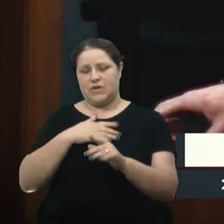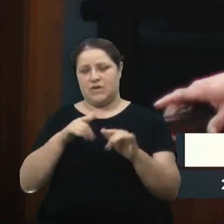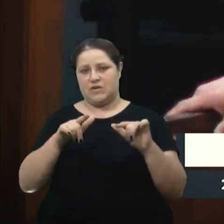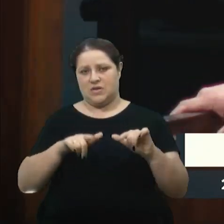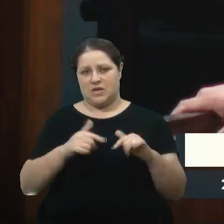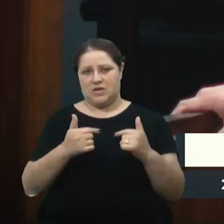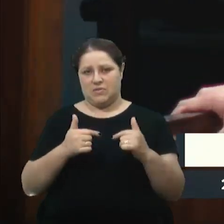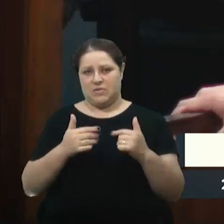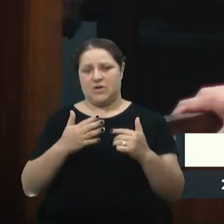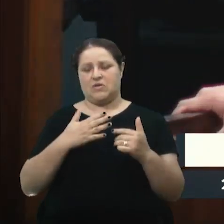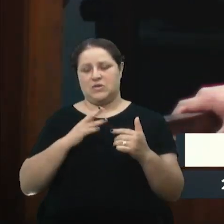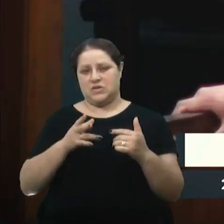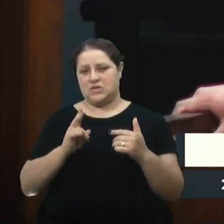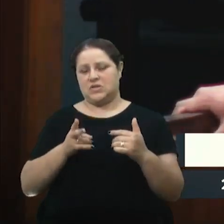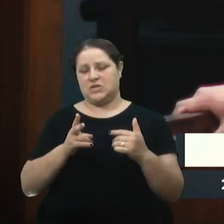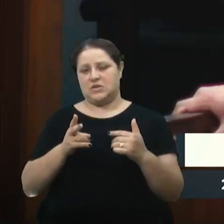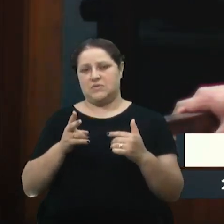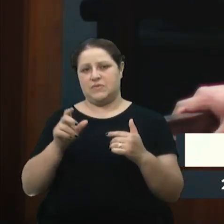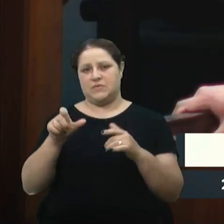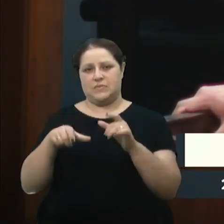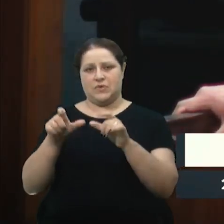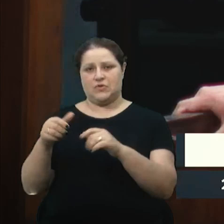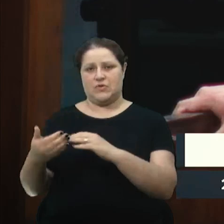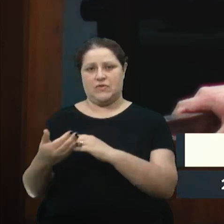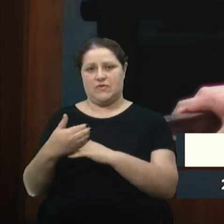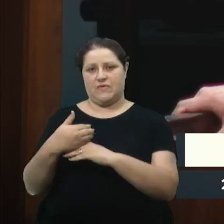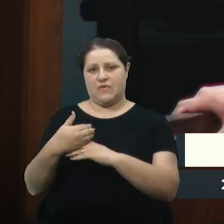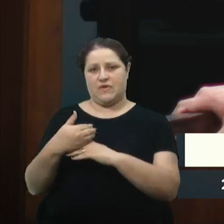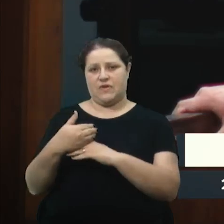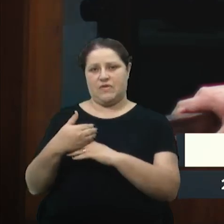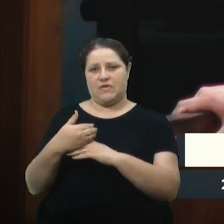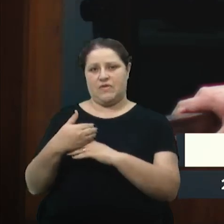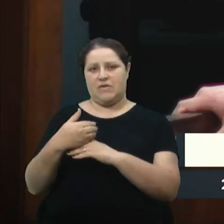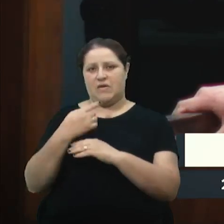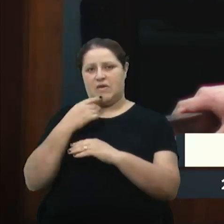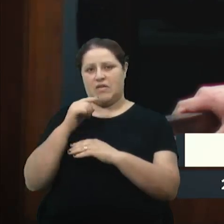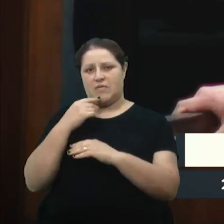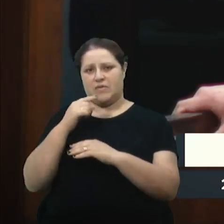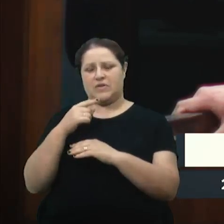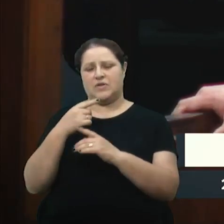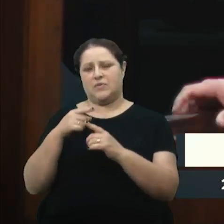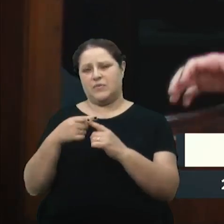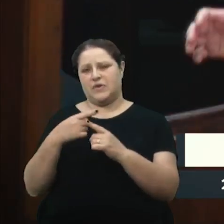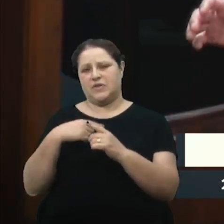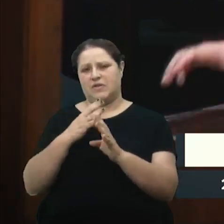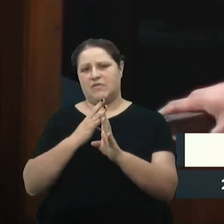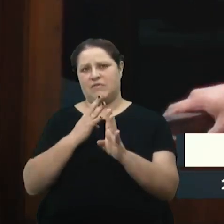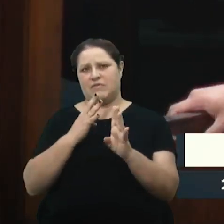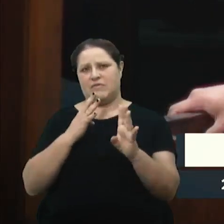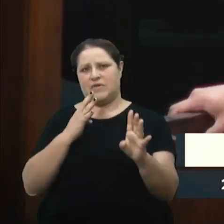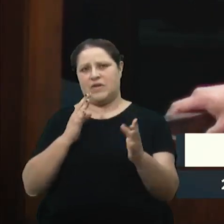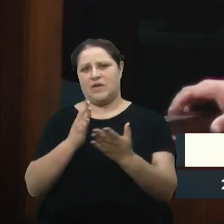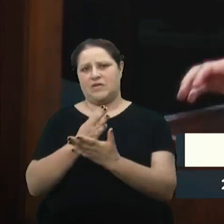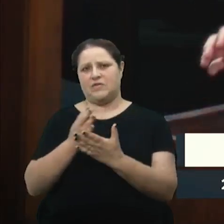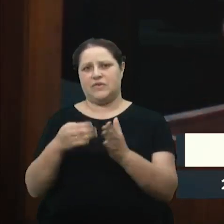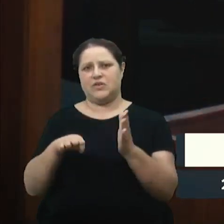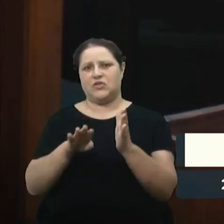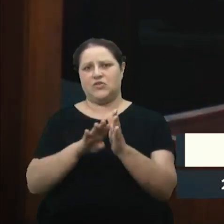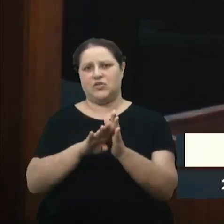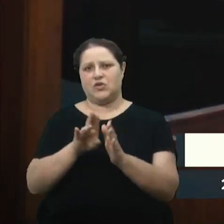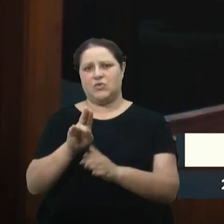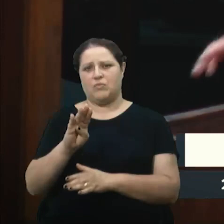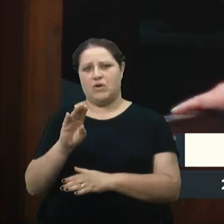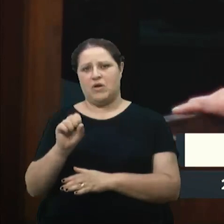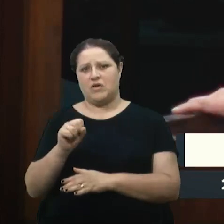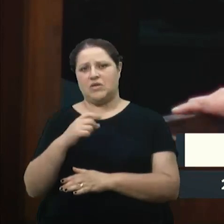seguidamente recebe reclamações com filas imensas. Muitas vezes você chega lá às 5 horas